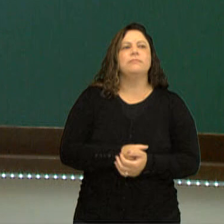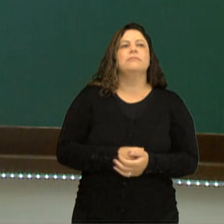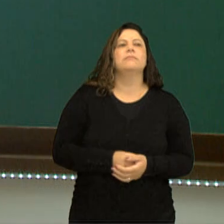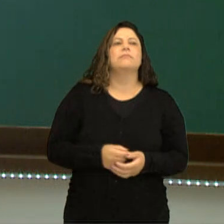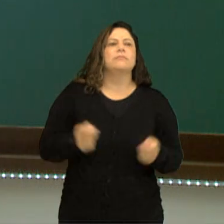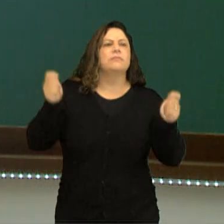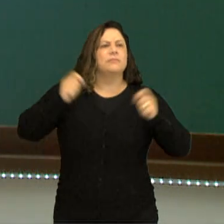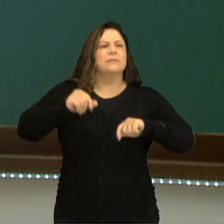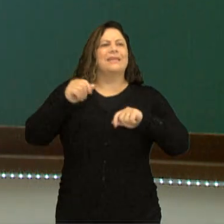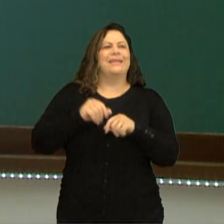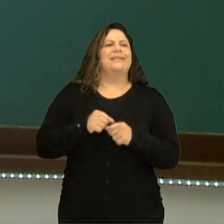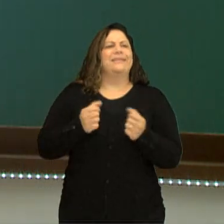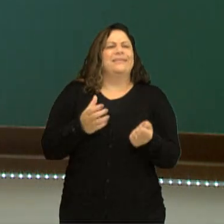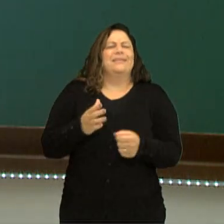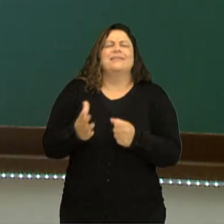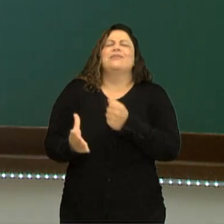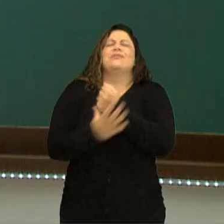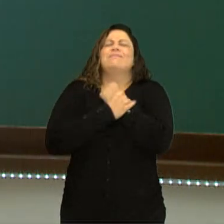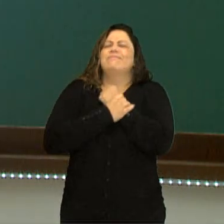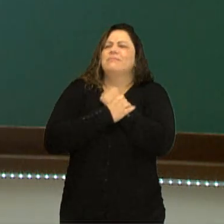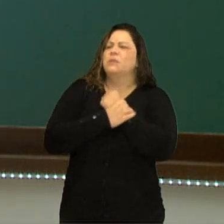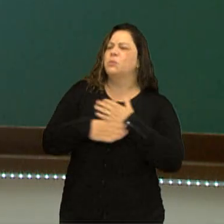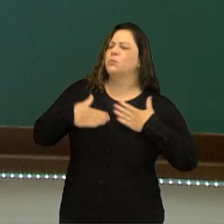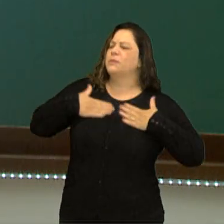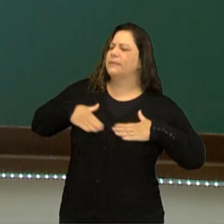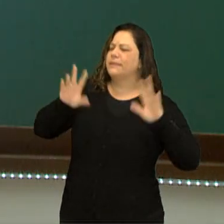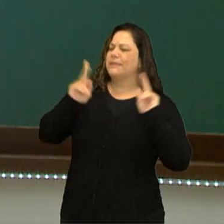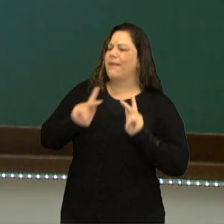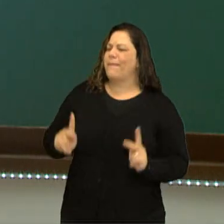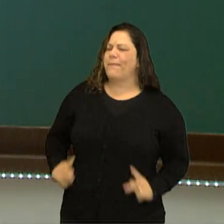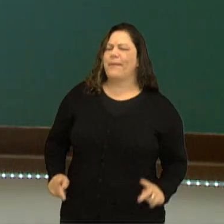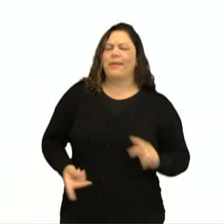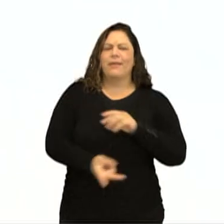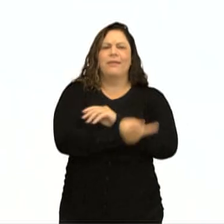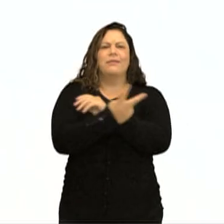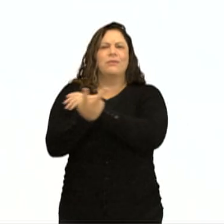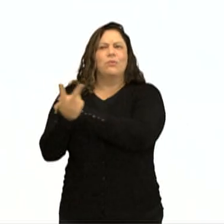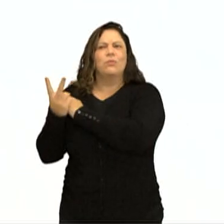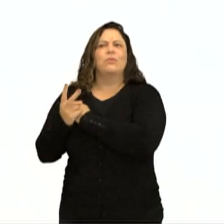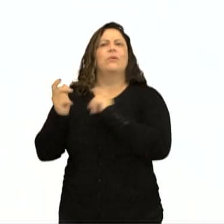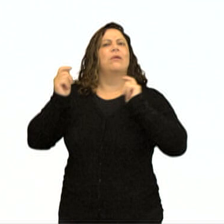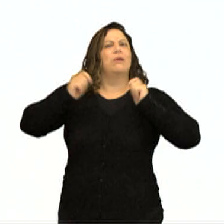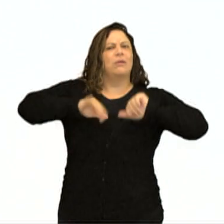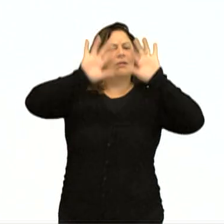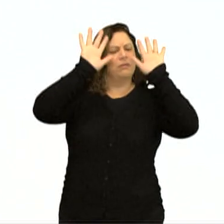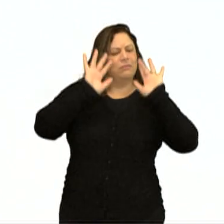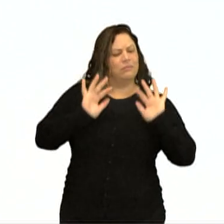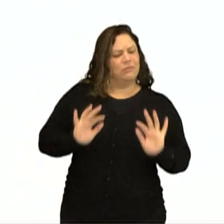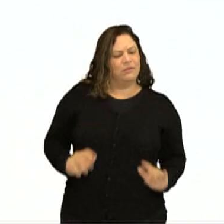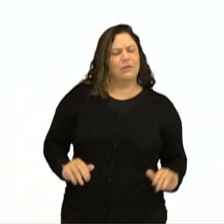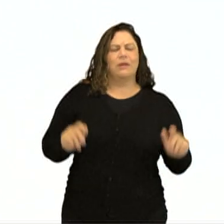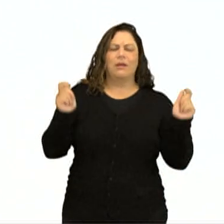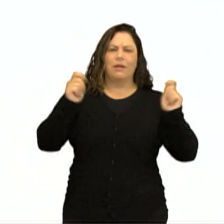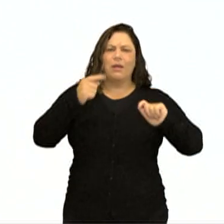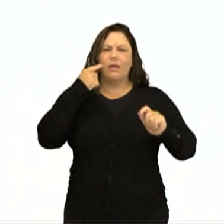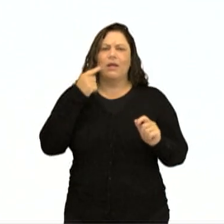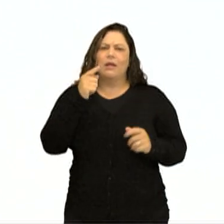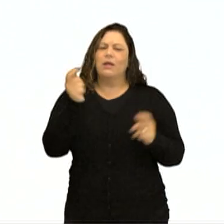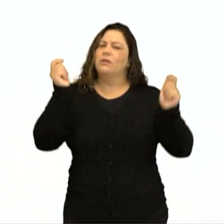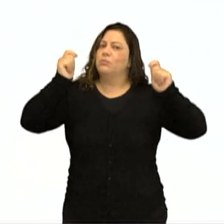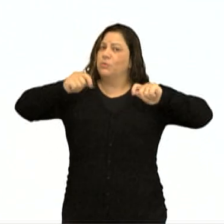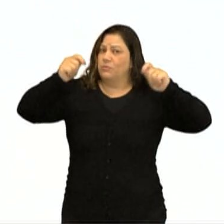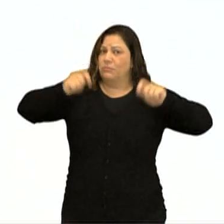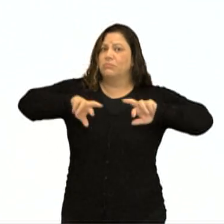sente segurança, conforto, pois a chuva oferece proteção a ele e seu interlocutor, possibilitando